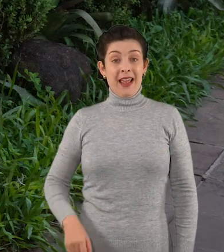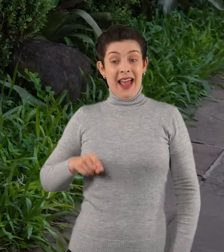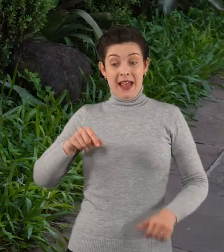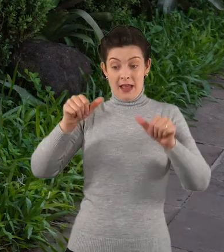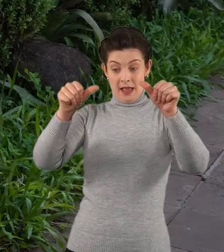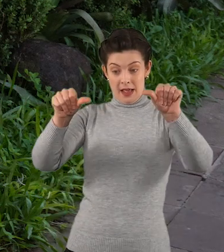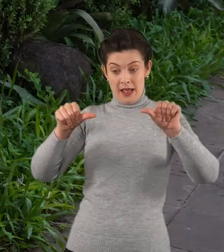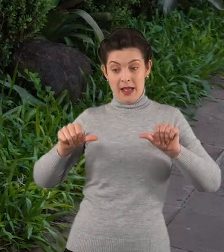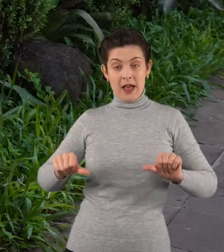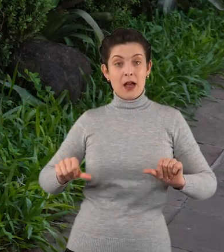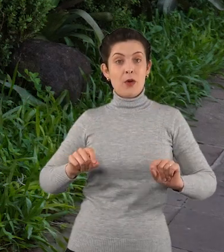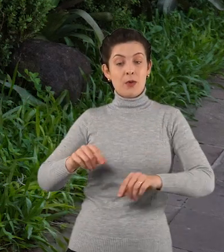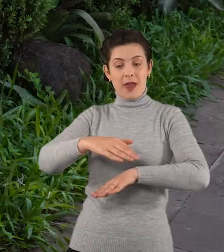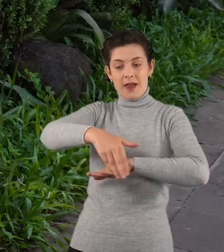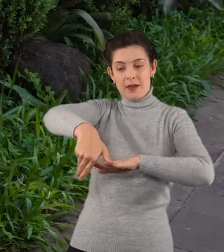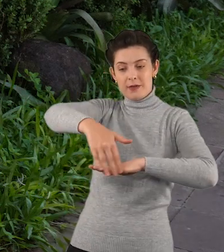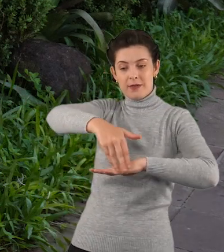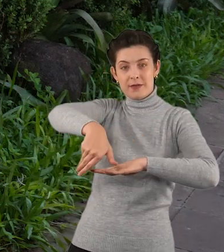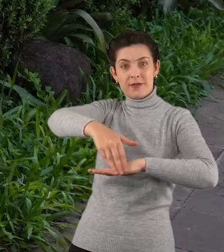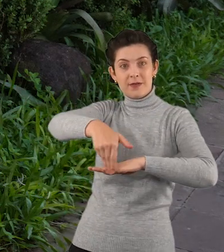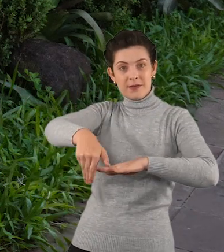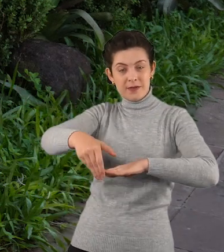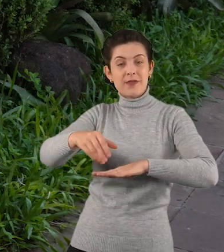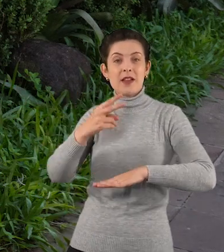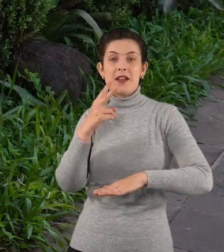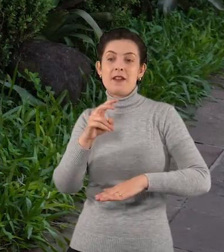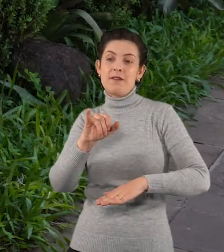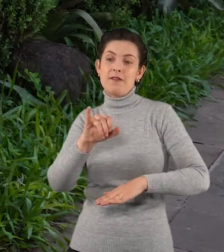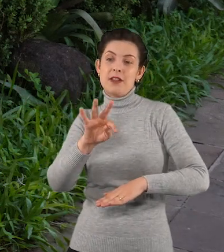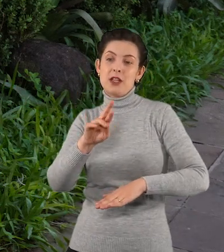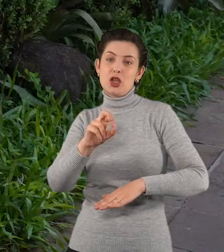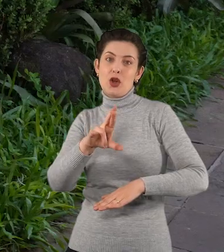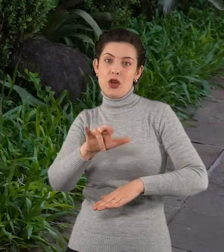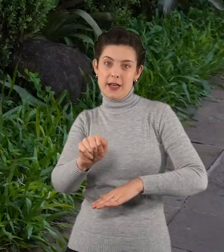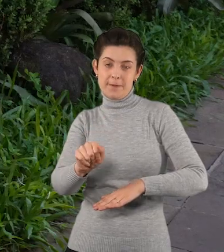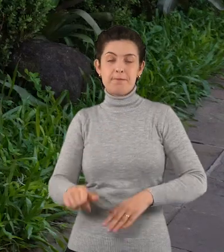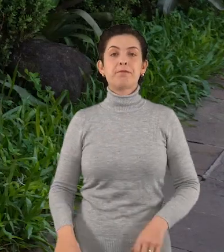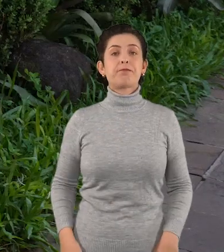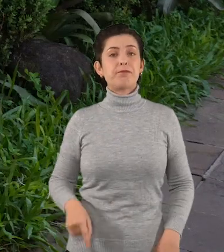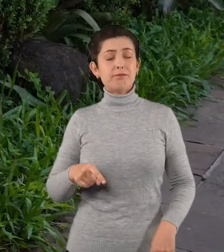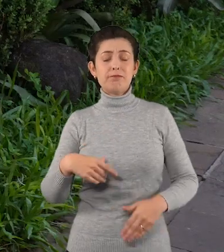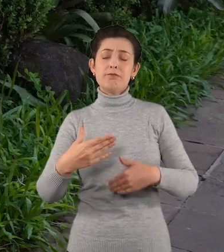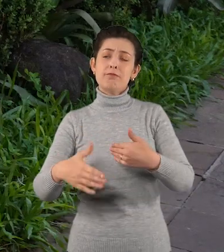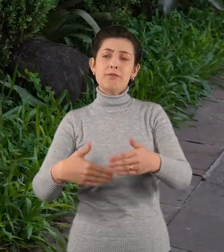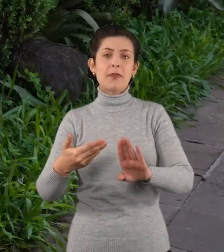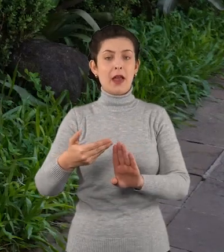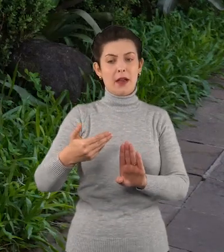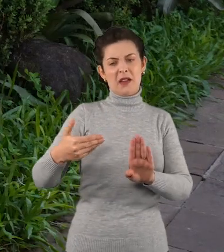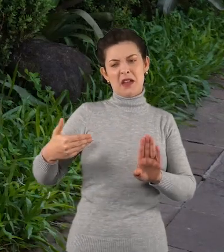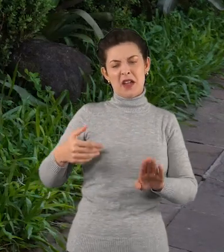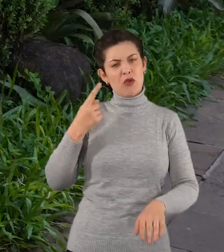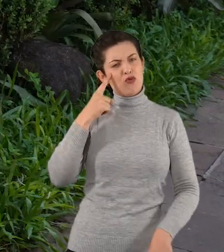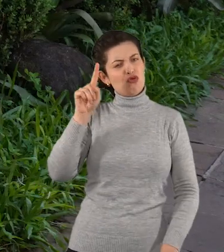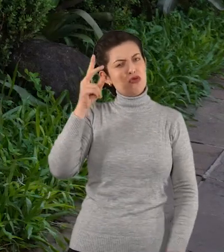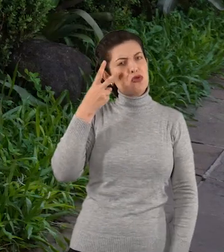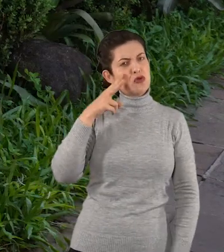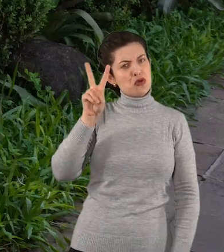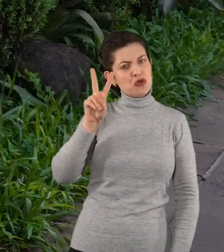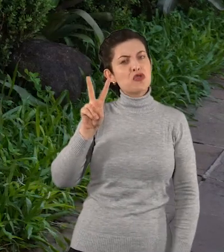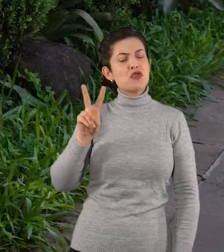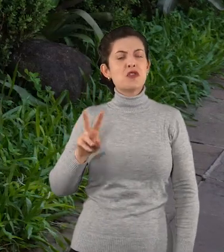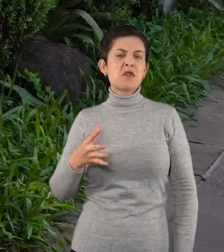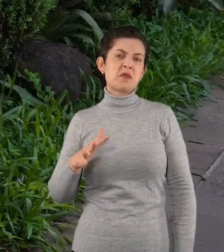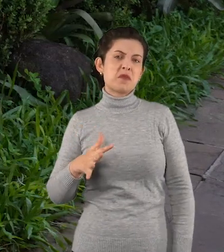seria exibido. Esse cartaz era colocado na esquina ali do Cine Vitória, e aí com antecedência